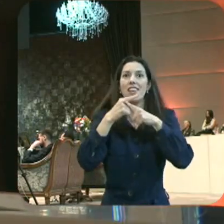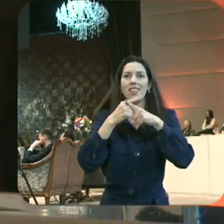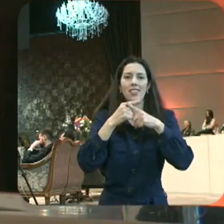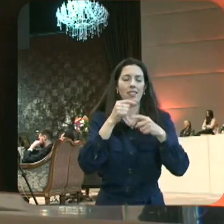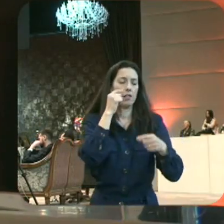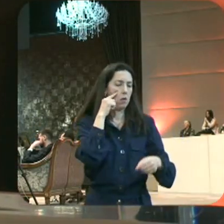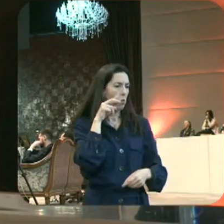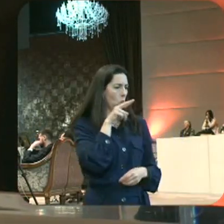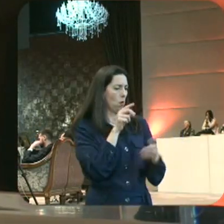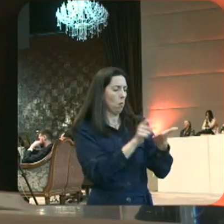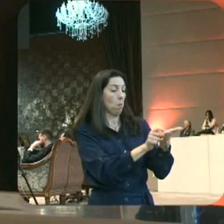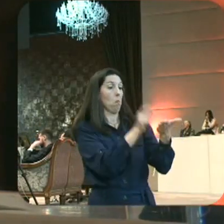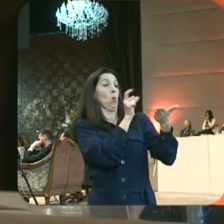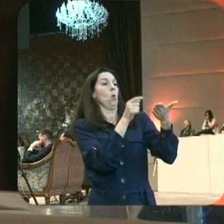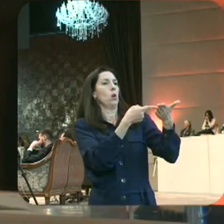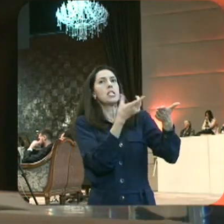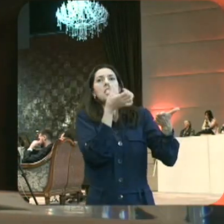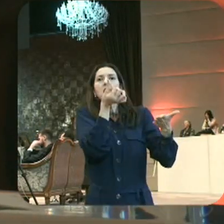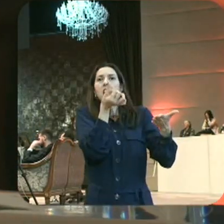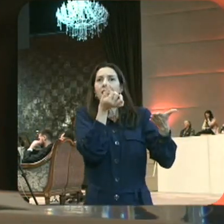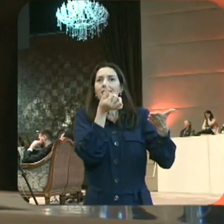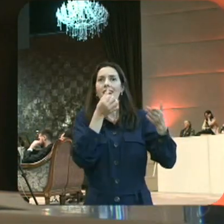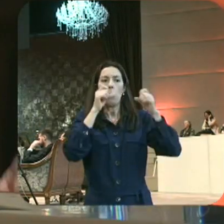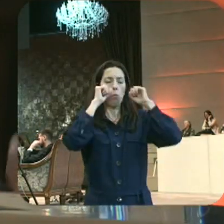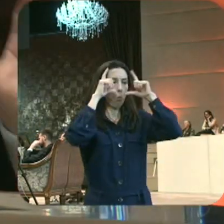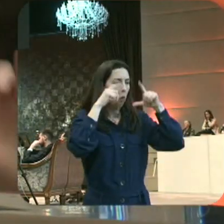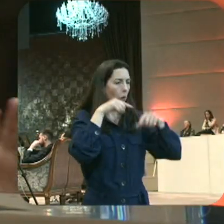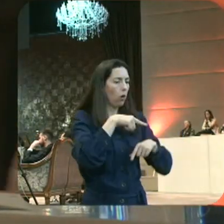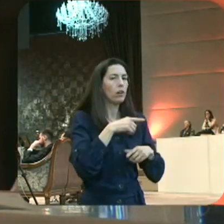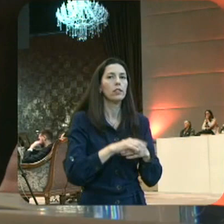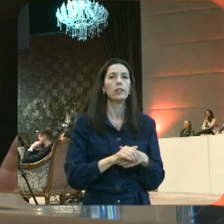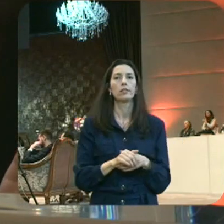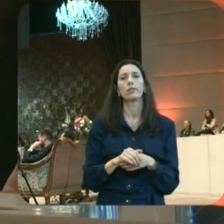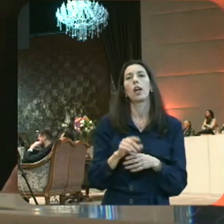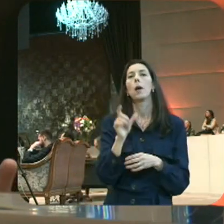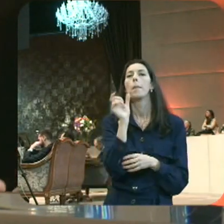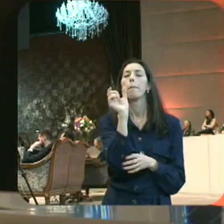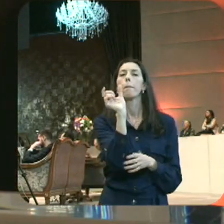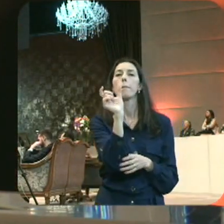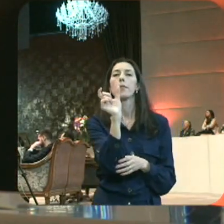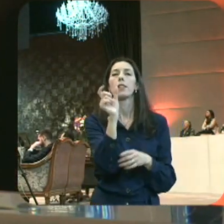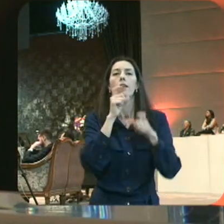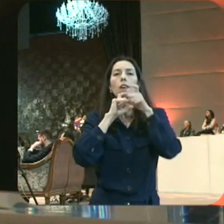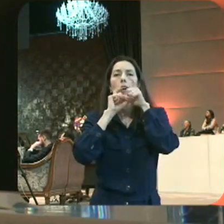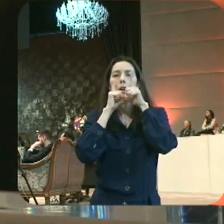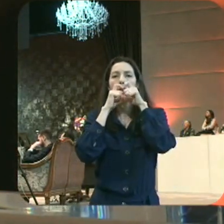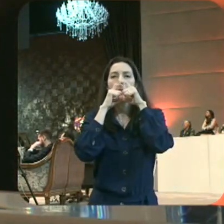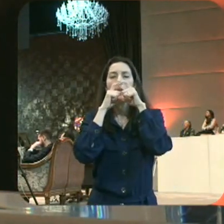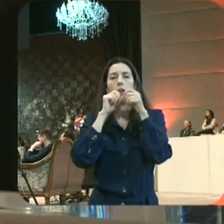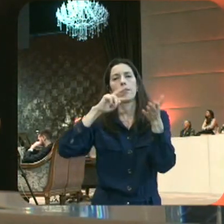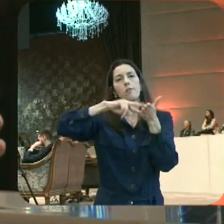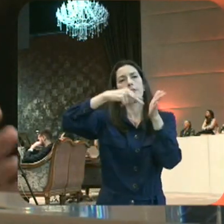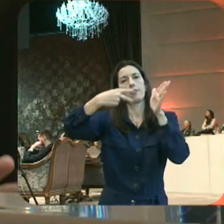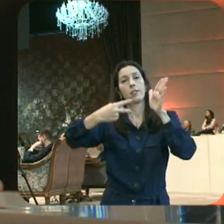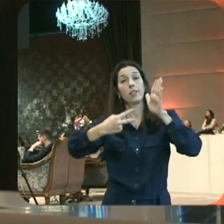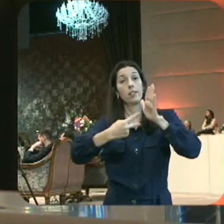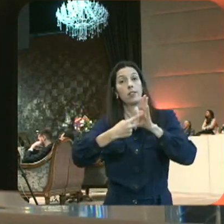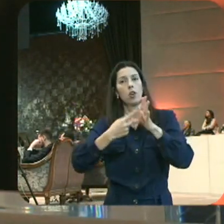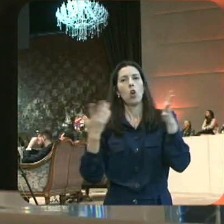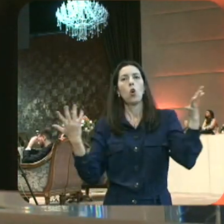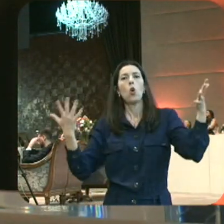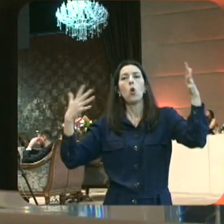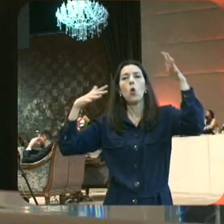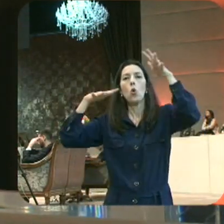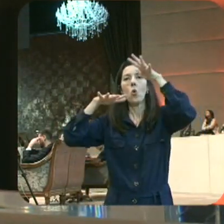a minha atenção, tá? E essa palavrinha é heren, tá? Que quer dizer